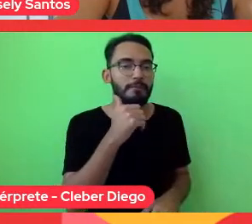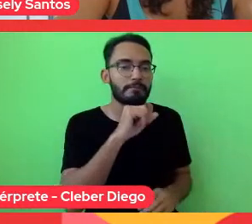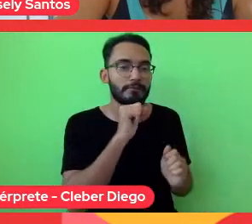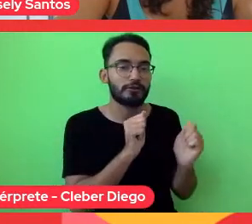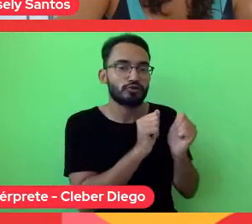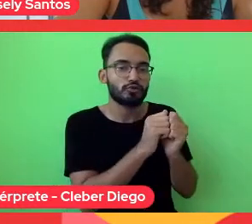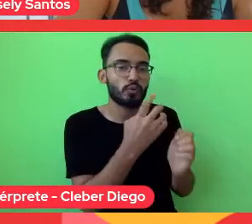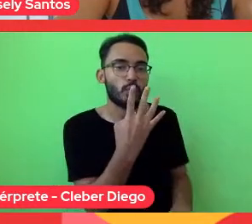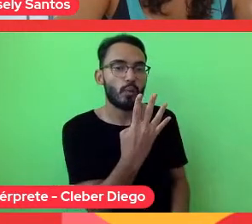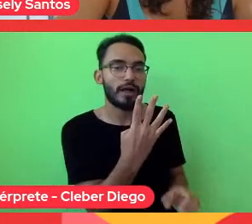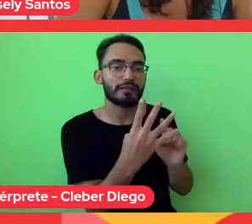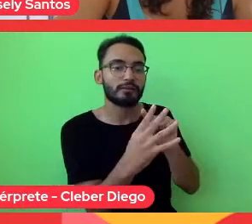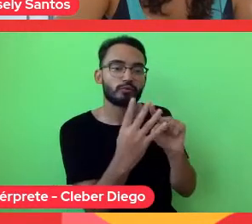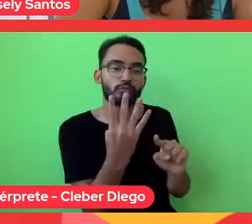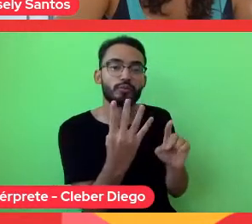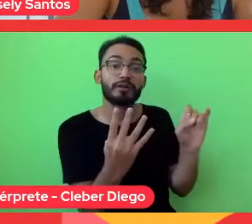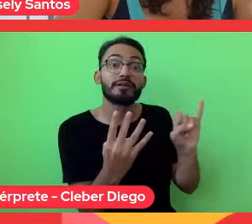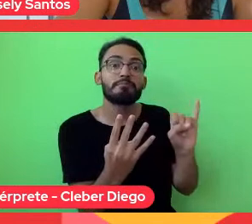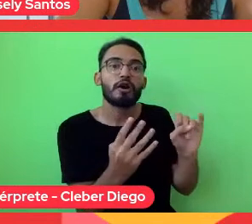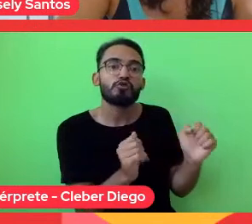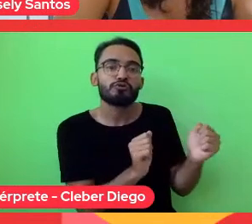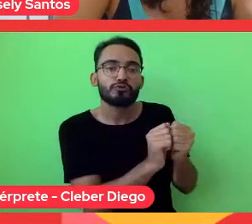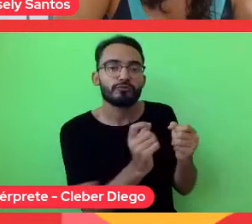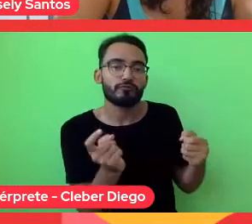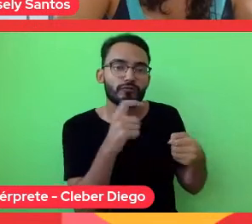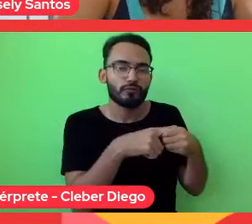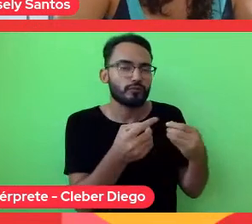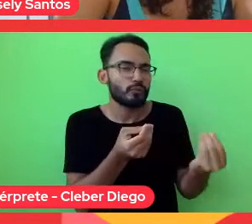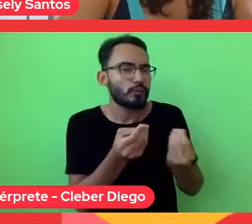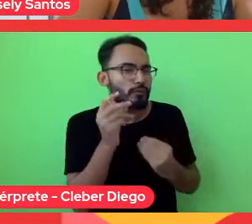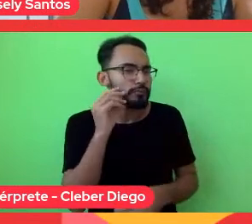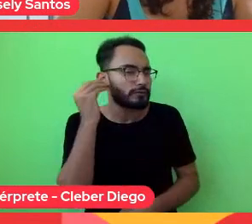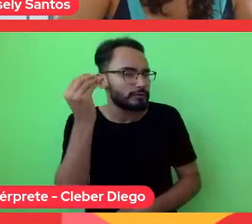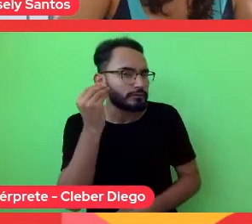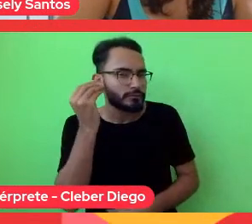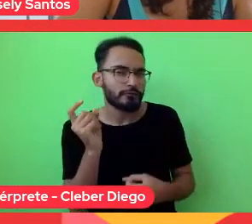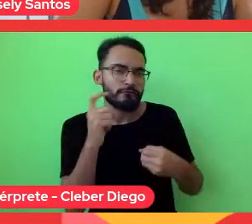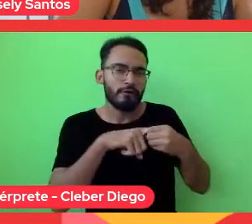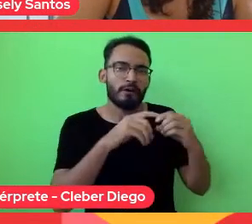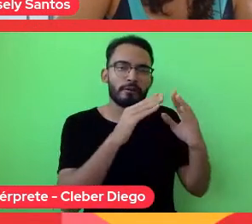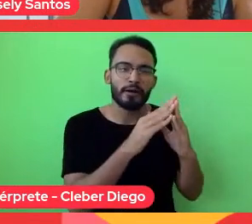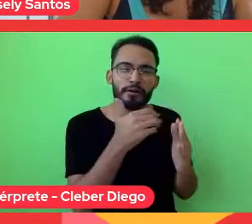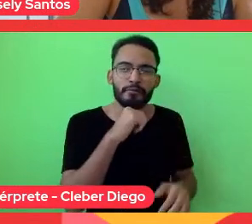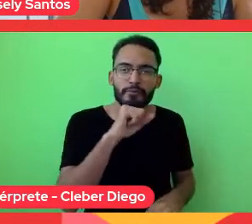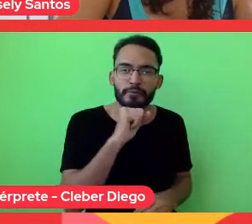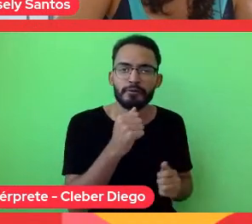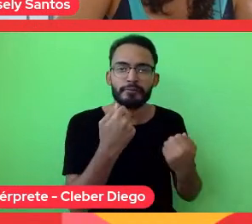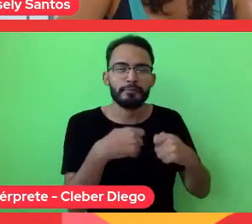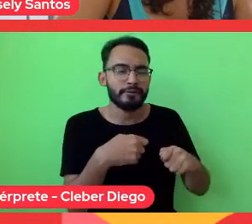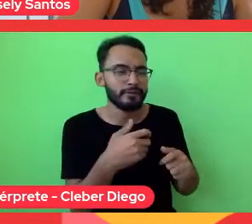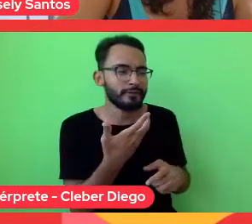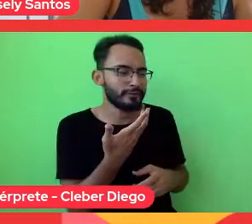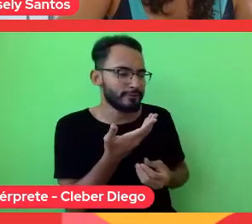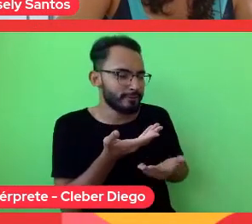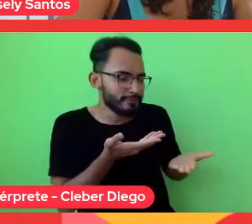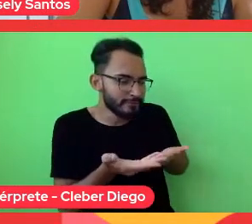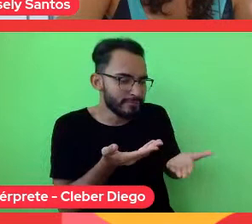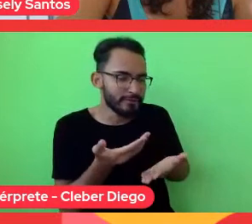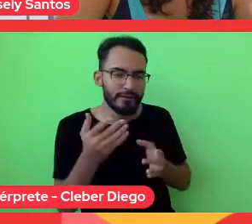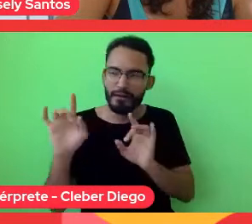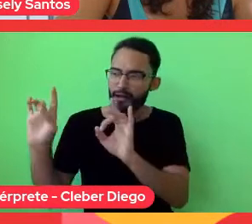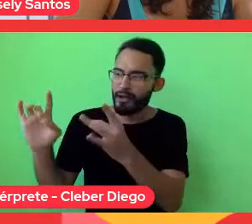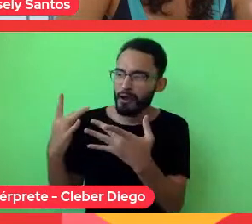e aí, como foi a volta dessa mulher, reviravolta dessa mulher, e ter que lidar com esse abandono do